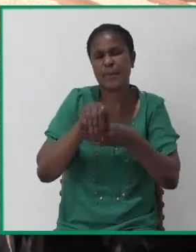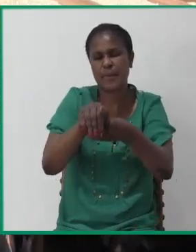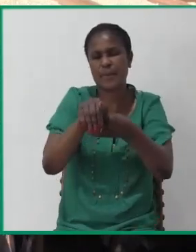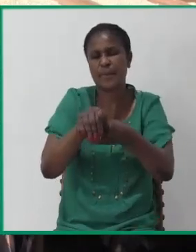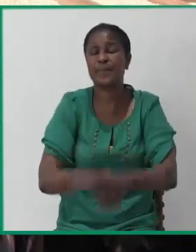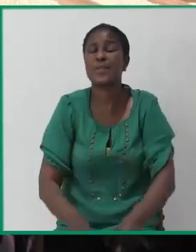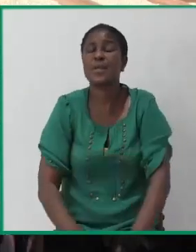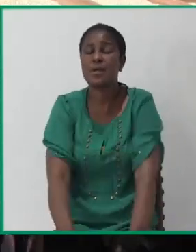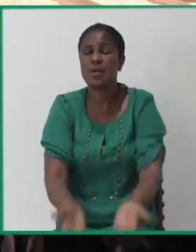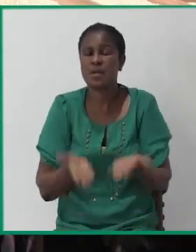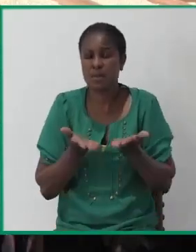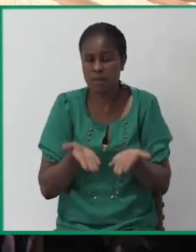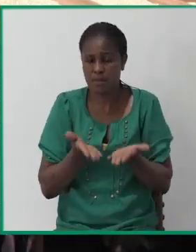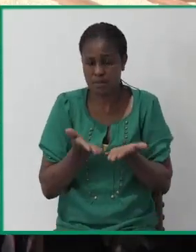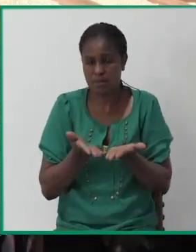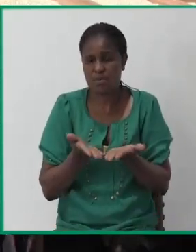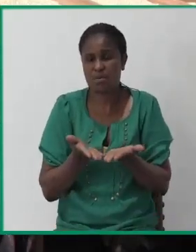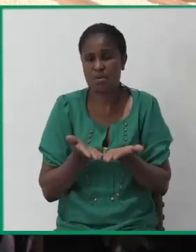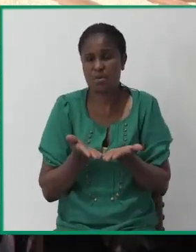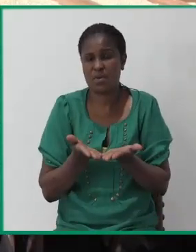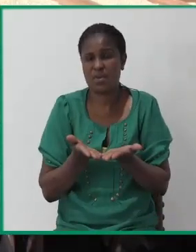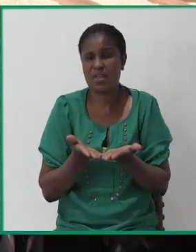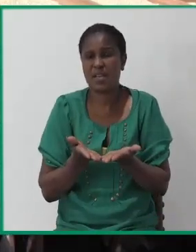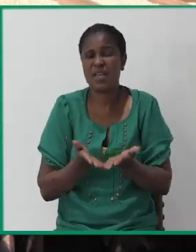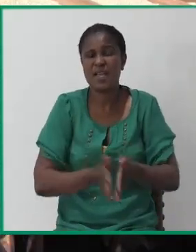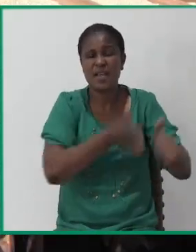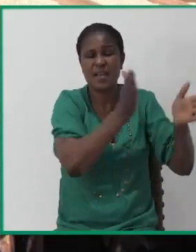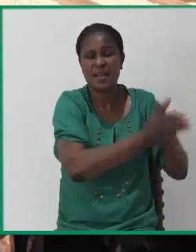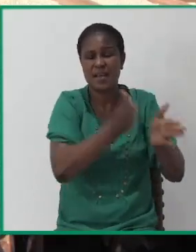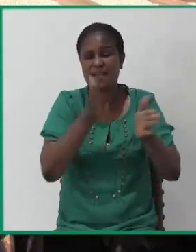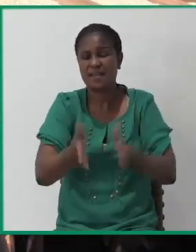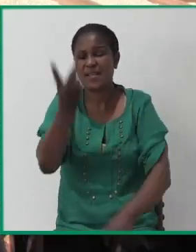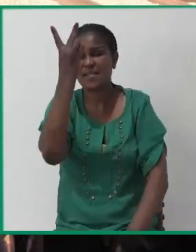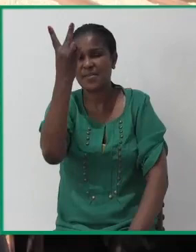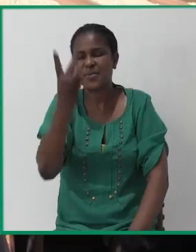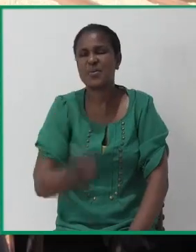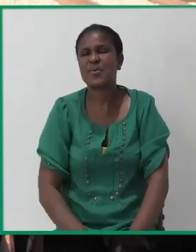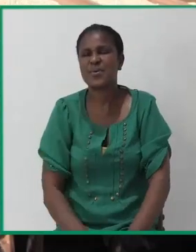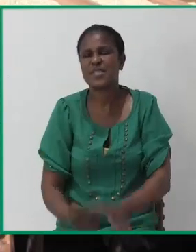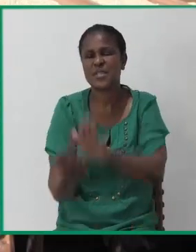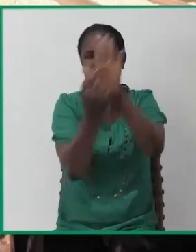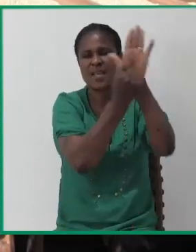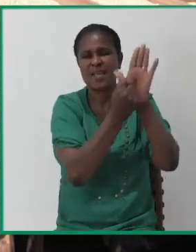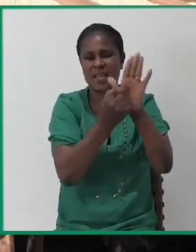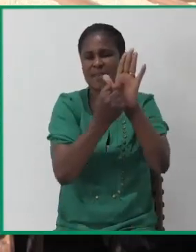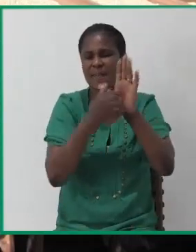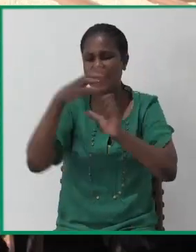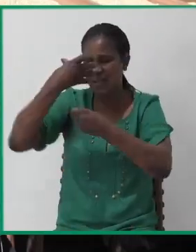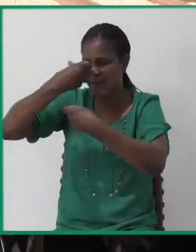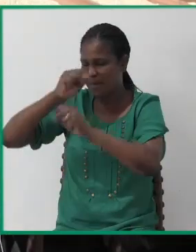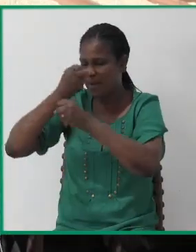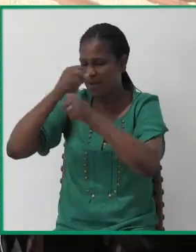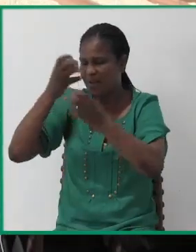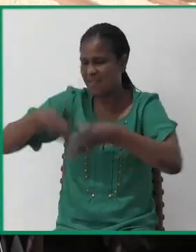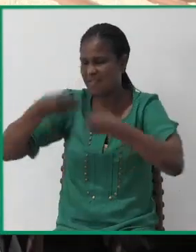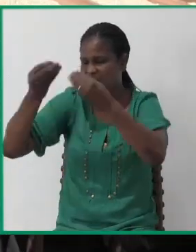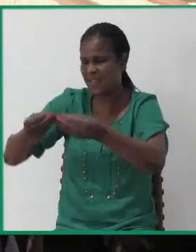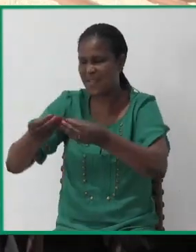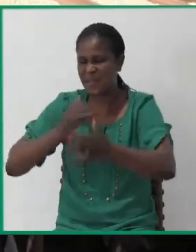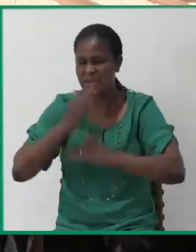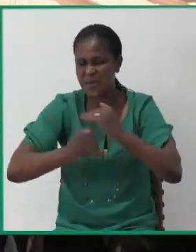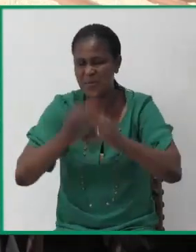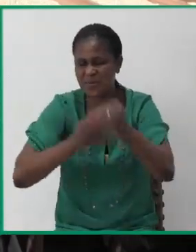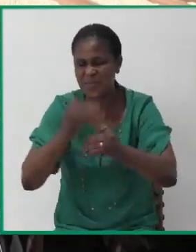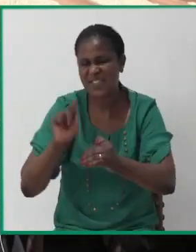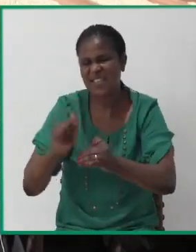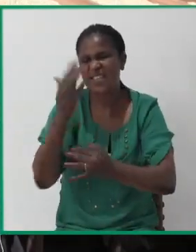frente. Então, neste momento, estou na fase 2, que é levar as amostras para o laboratório, e só depois desse processo